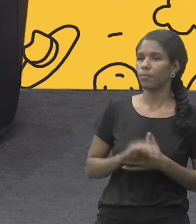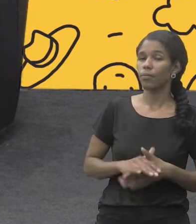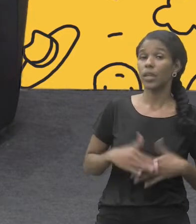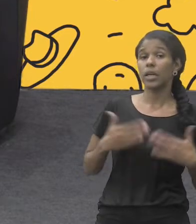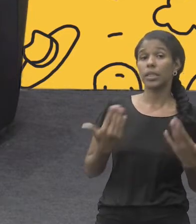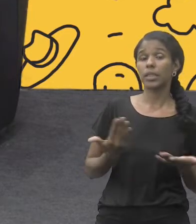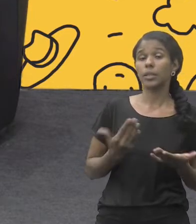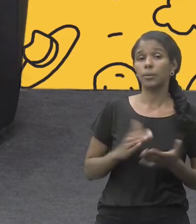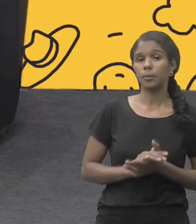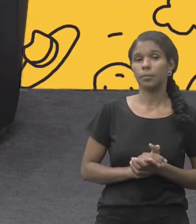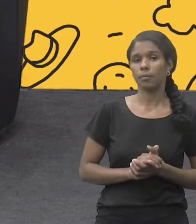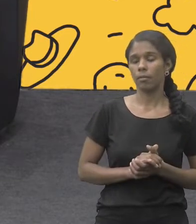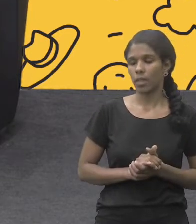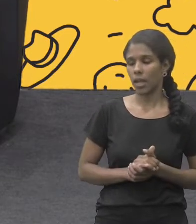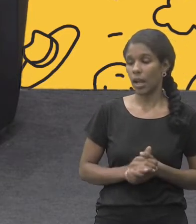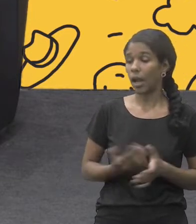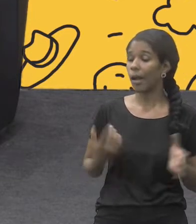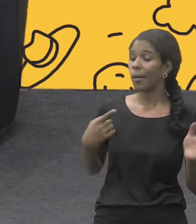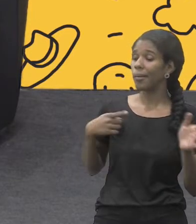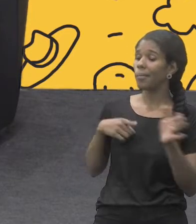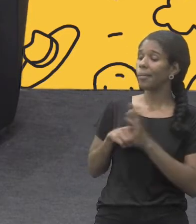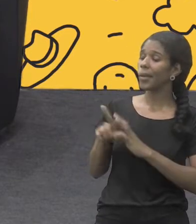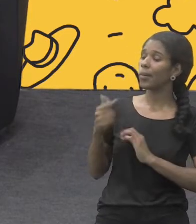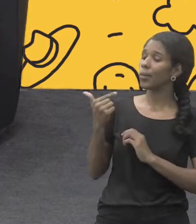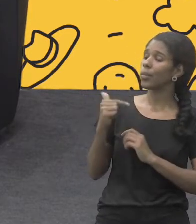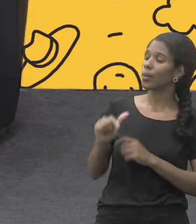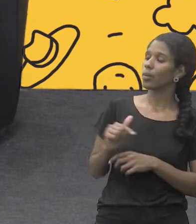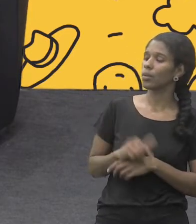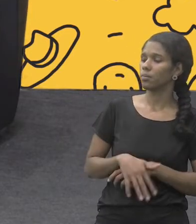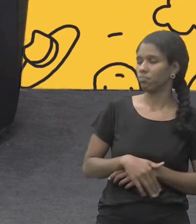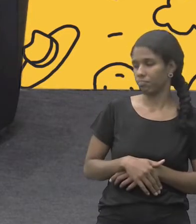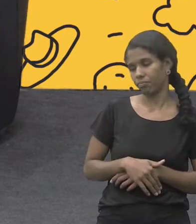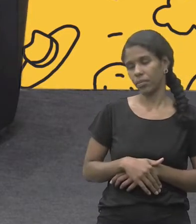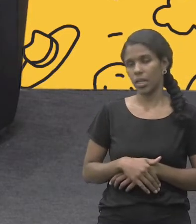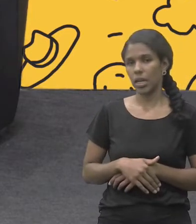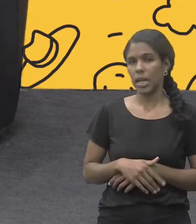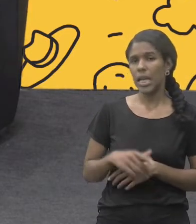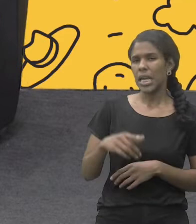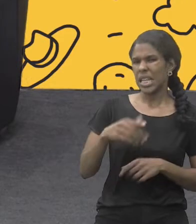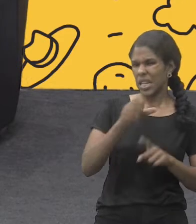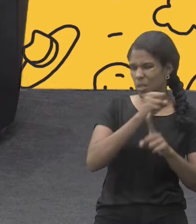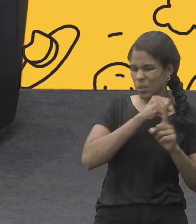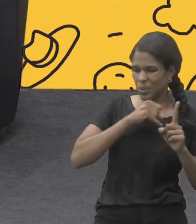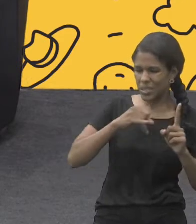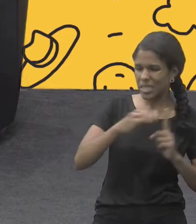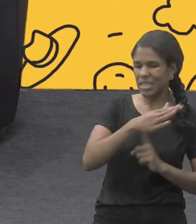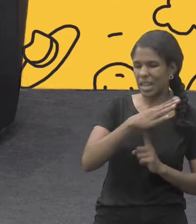Existe alguma discriminação perante a sociedade em relação a quem pratica autodefesa?